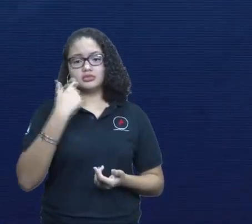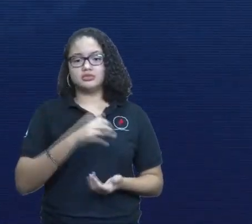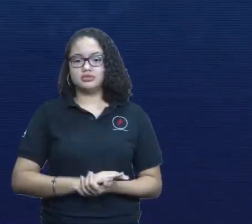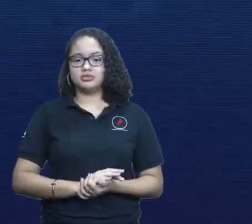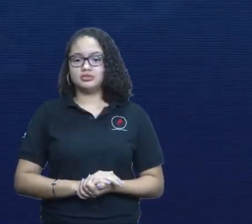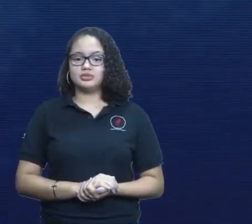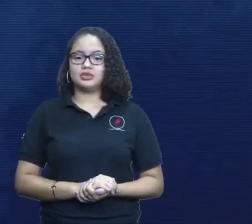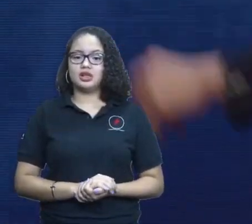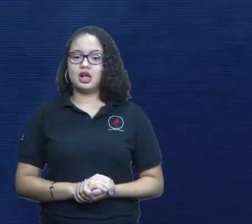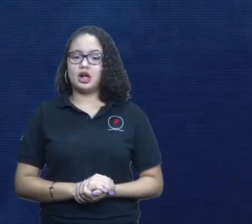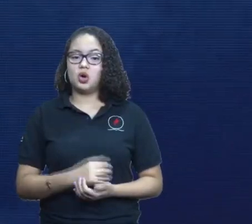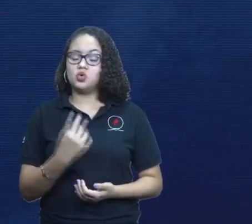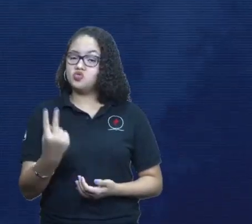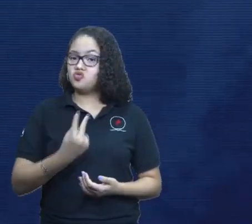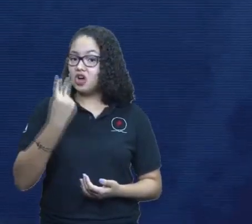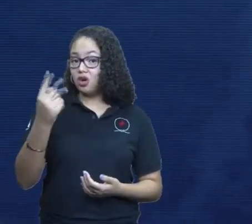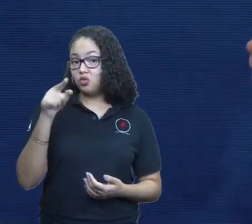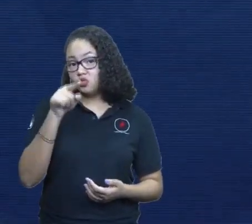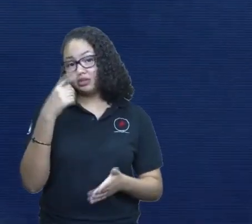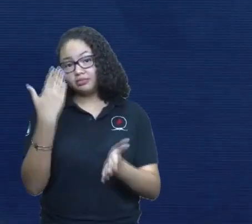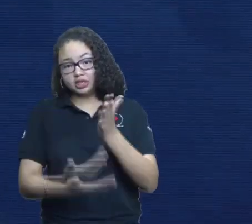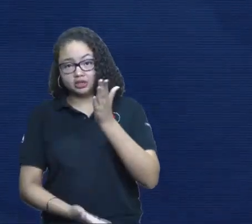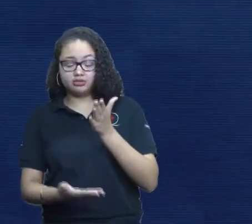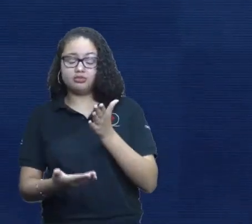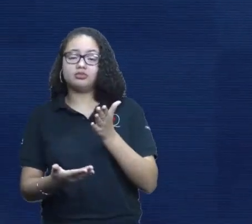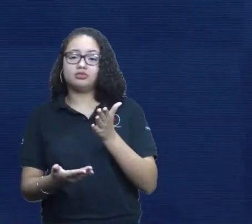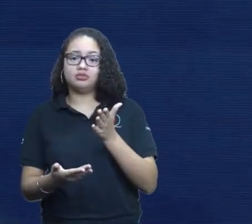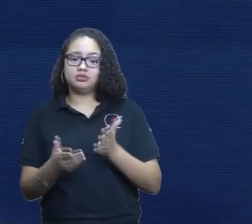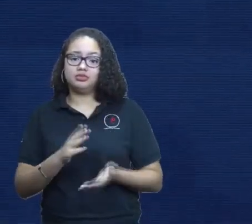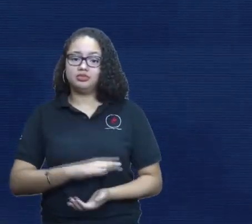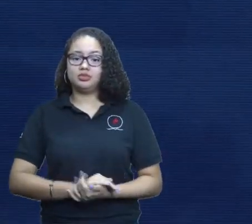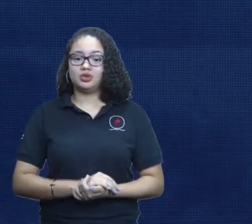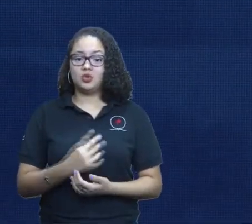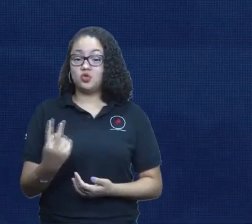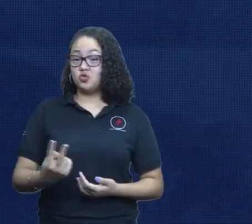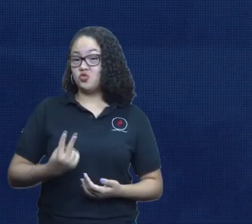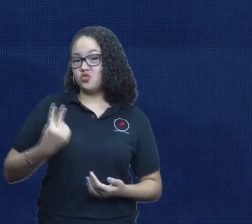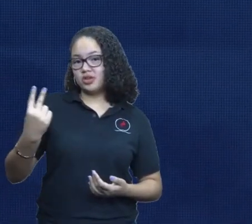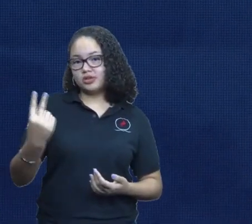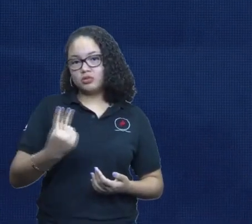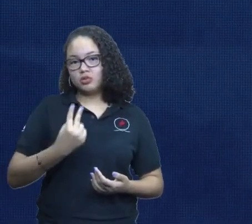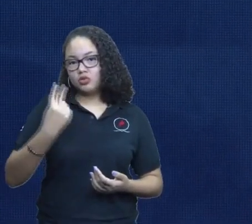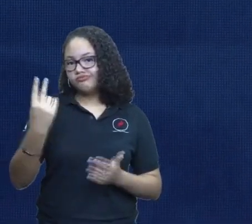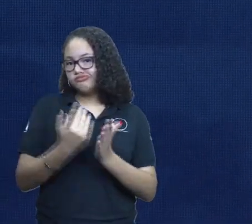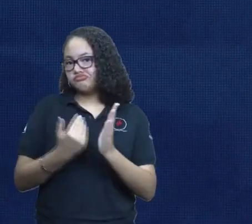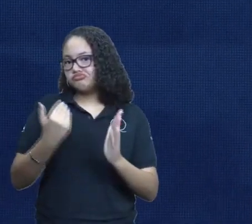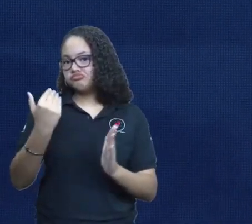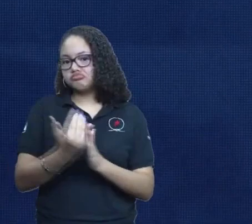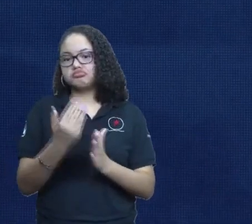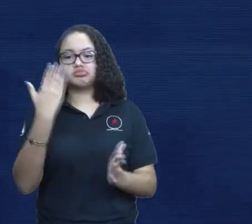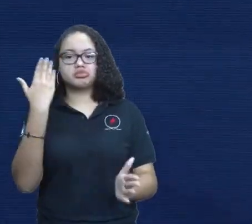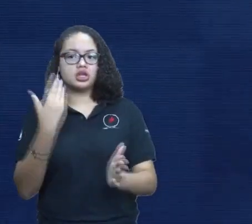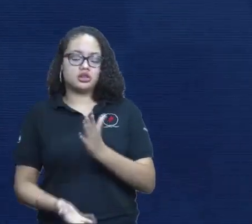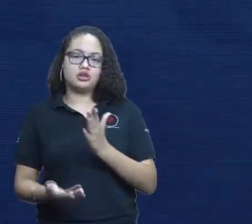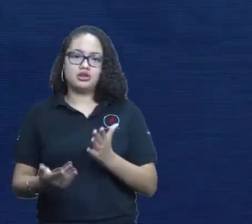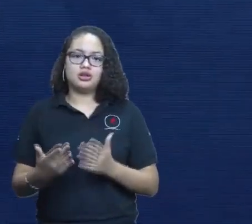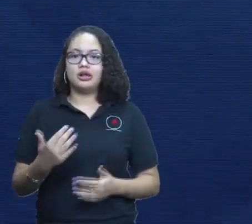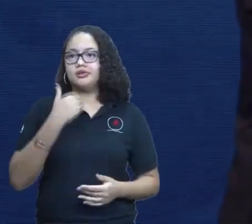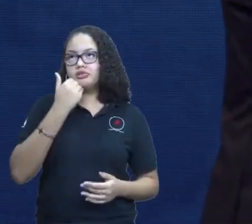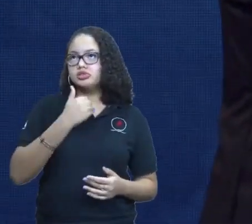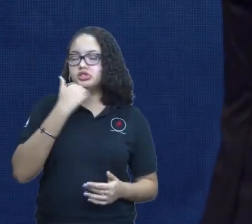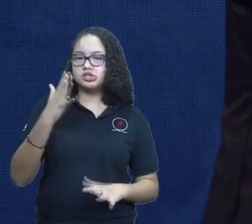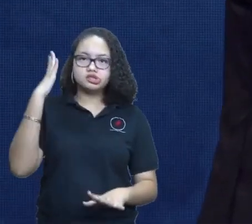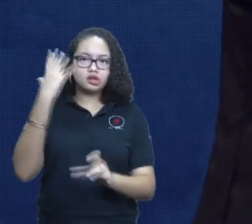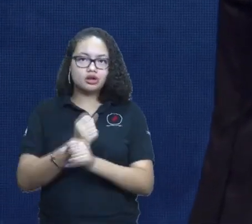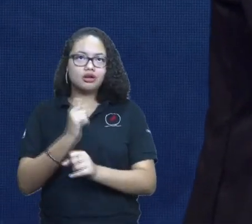era o que tinha de valioso que você perdeu era o que tinha de valoroso que você perdeu e não adianta ficar fazendo conta